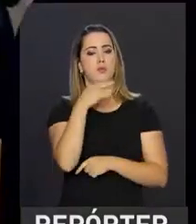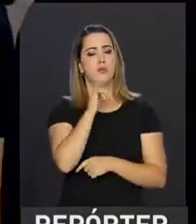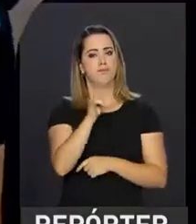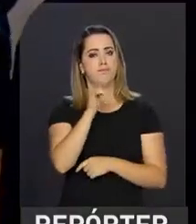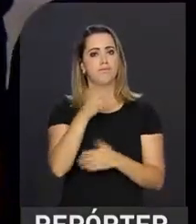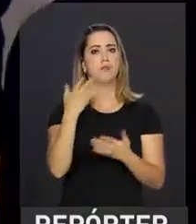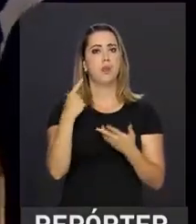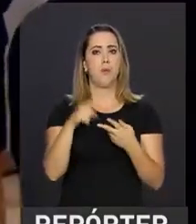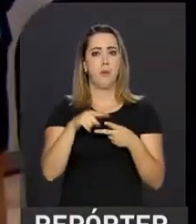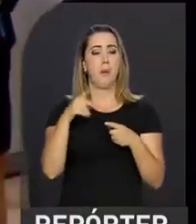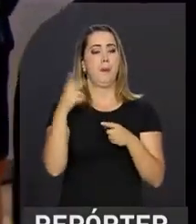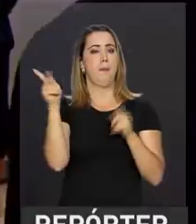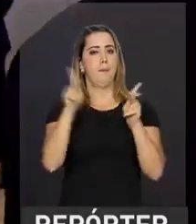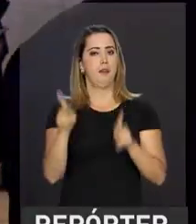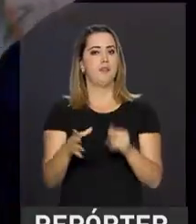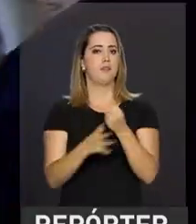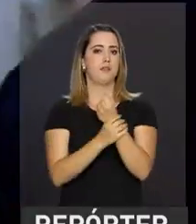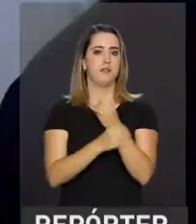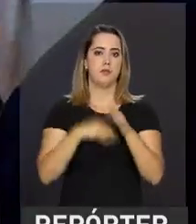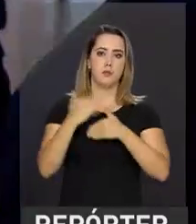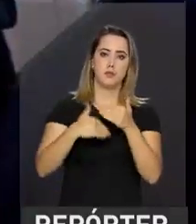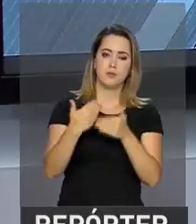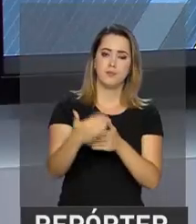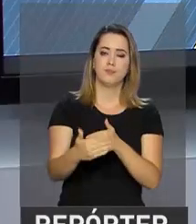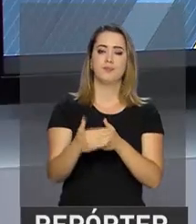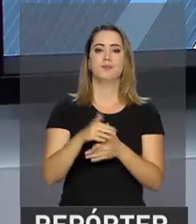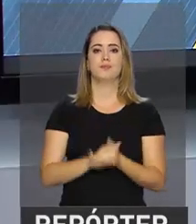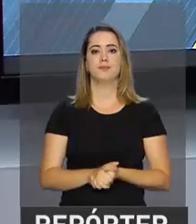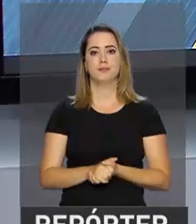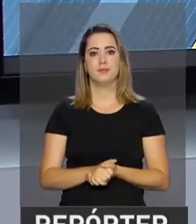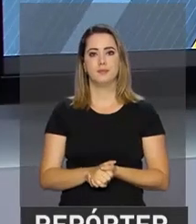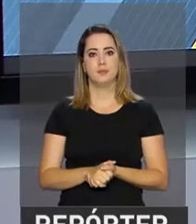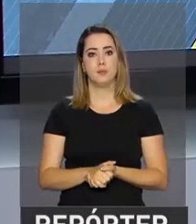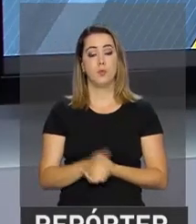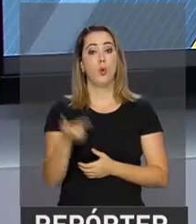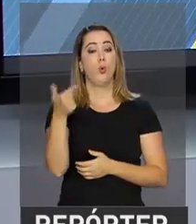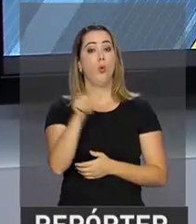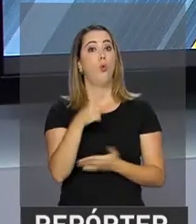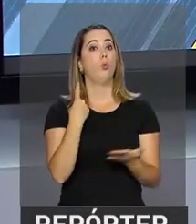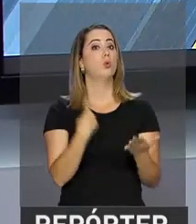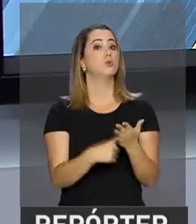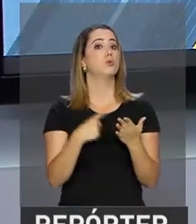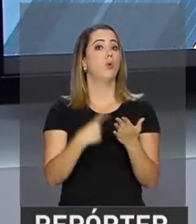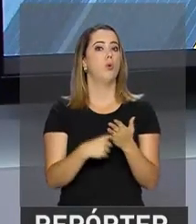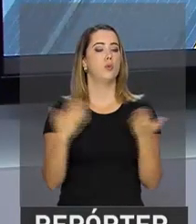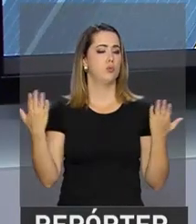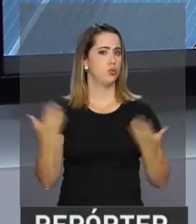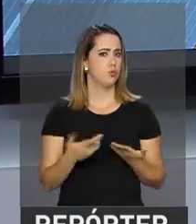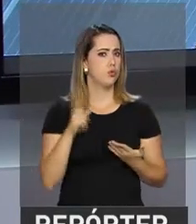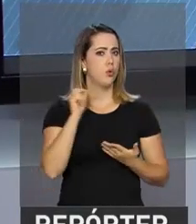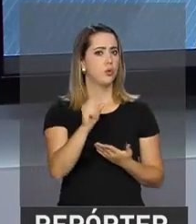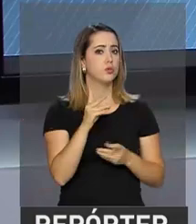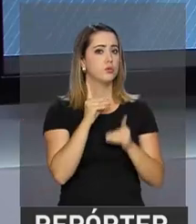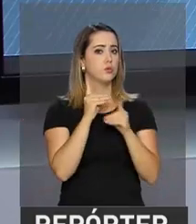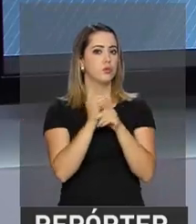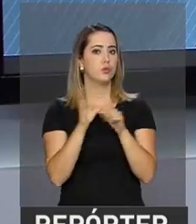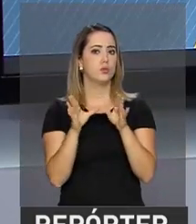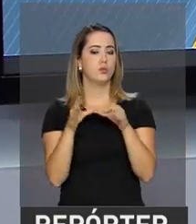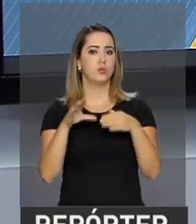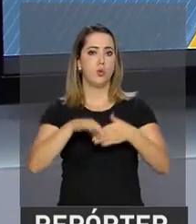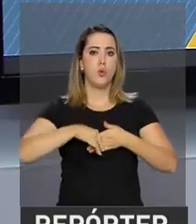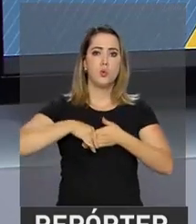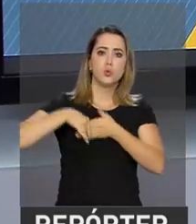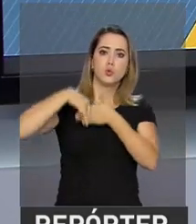de apontar: é paz, segurança e desenvolvimento. Outro compromisso da agenda de hoje foi o encontro com os chefes